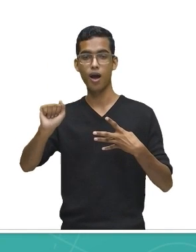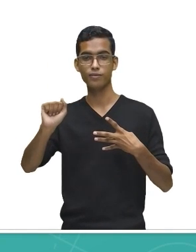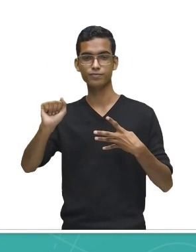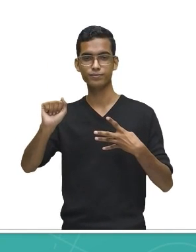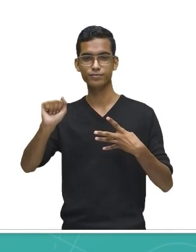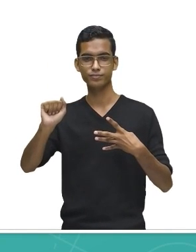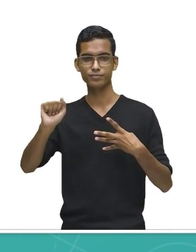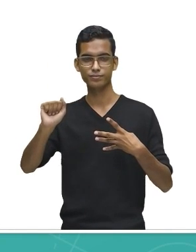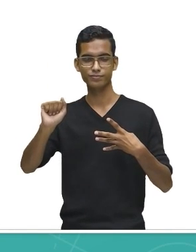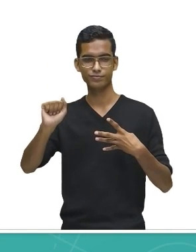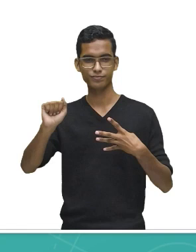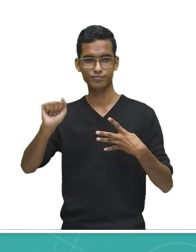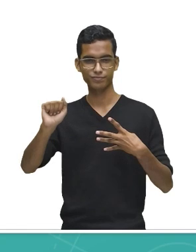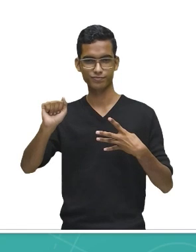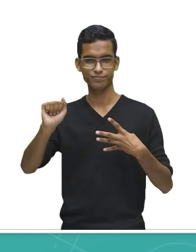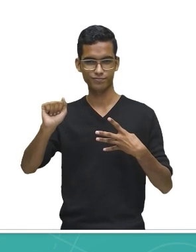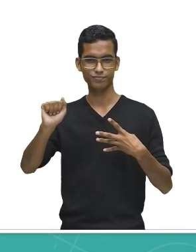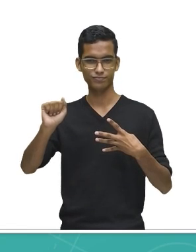foi?